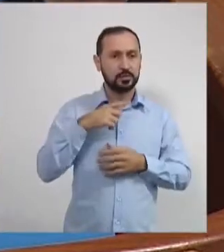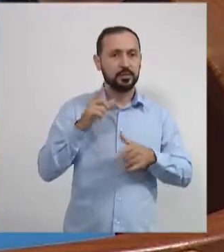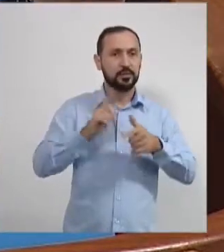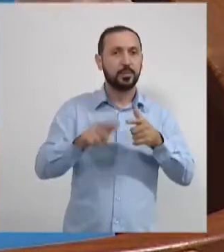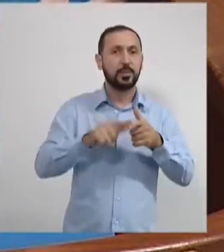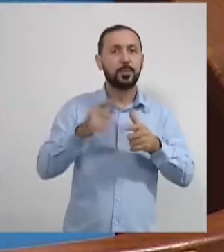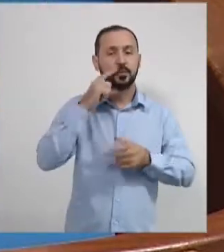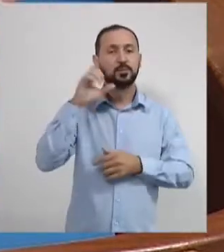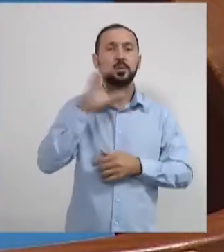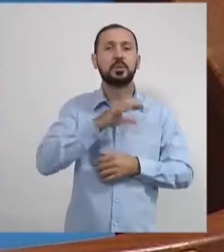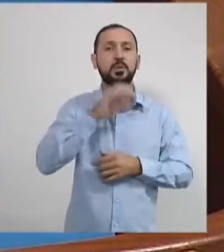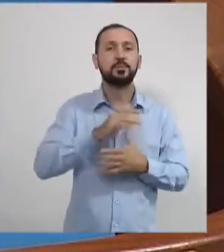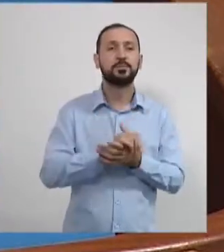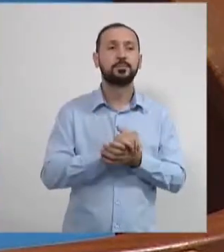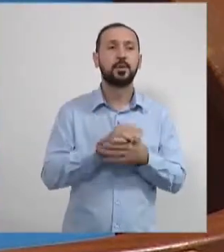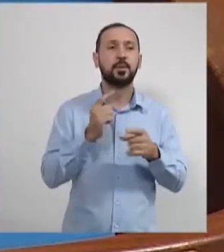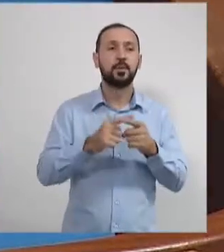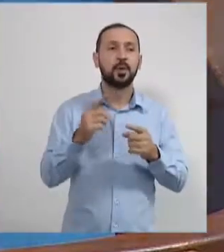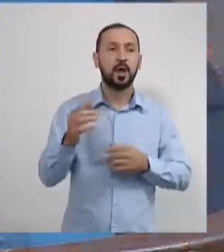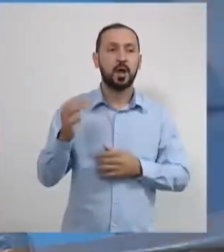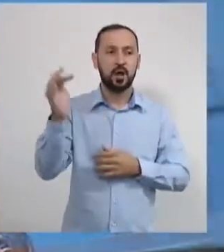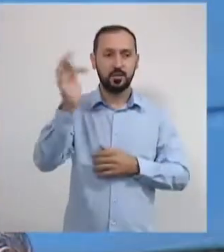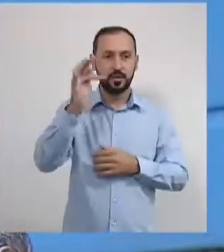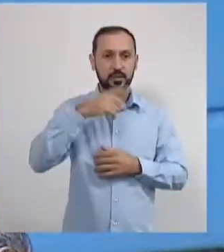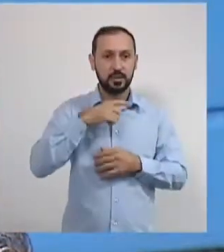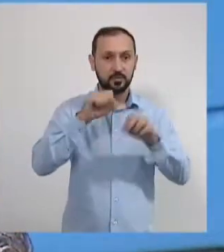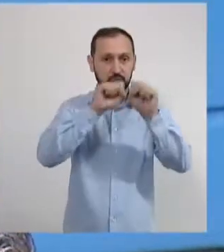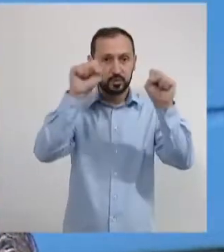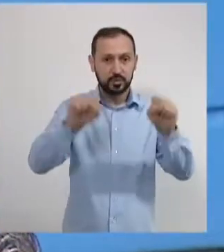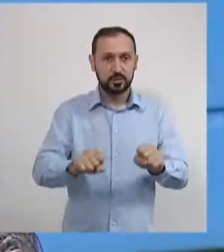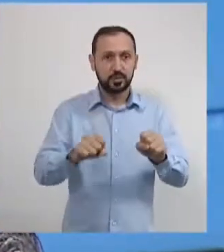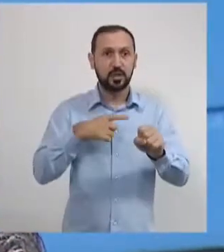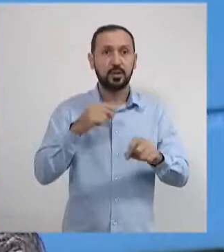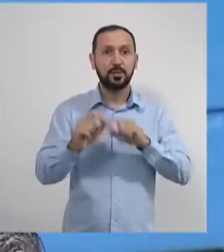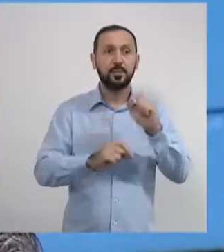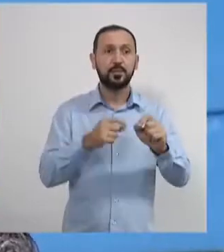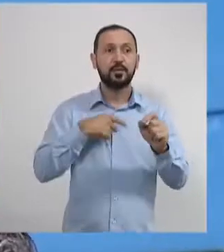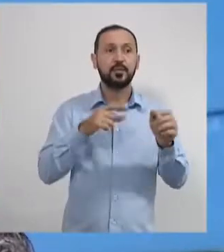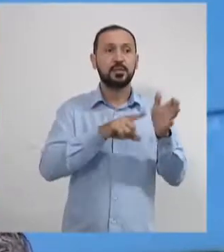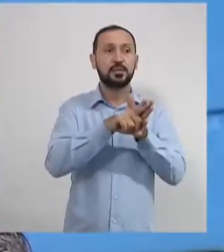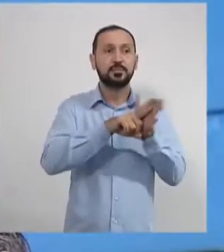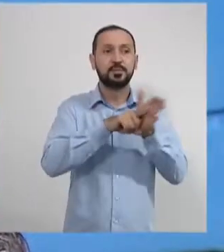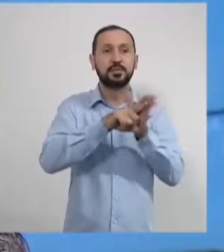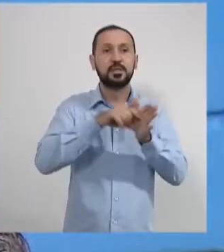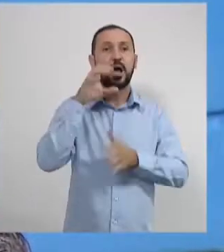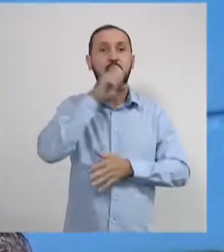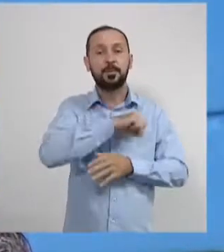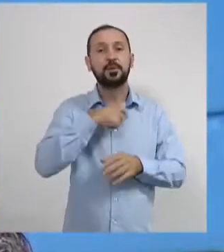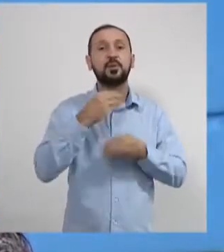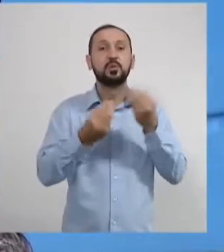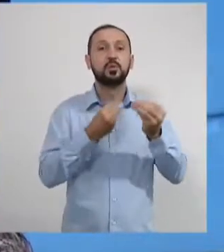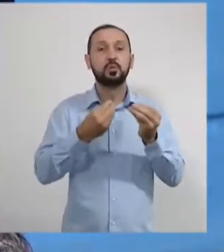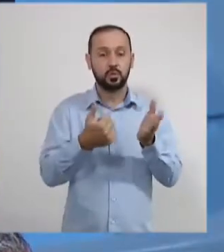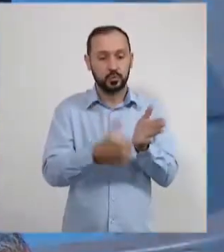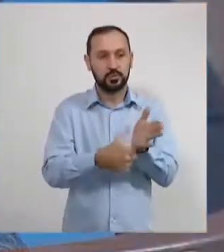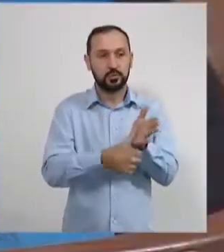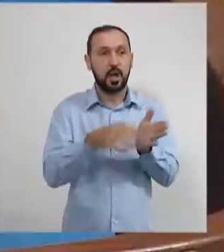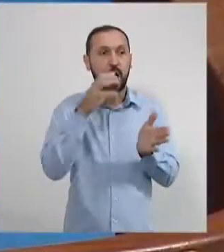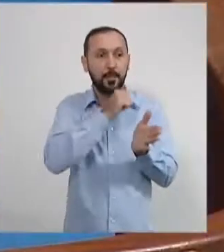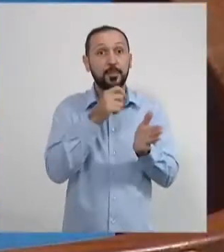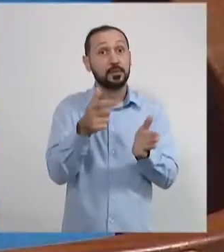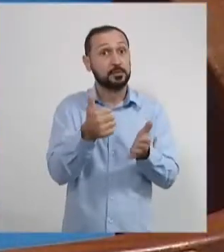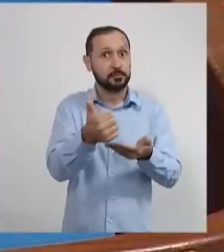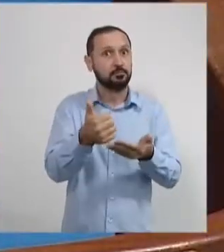de celeridade, porque a universidade desenvolveu um sistema para fazer a pesquisa rápida do título de eleitor. Isso